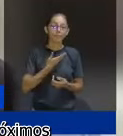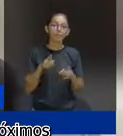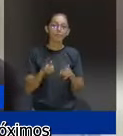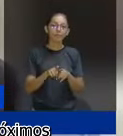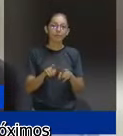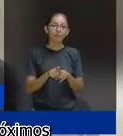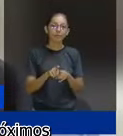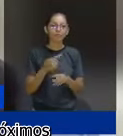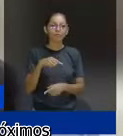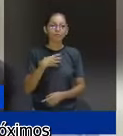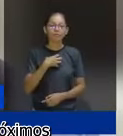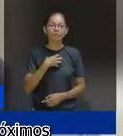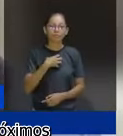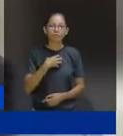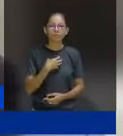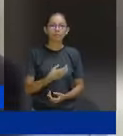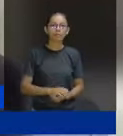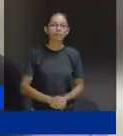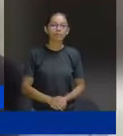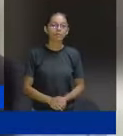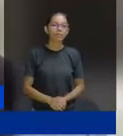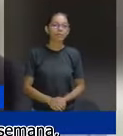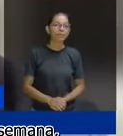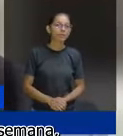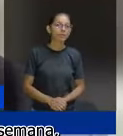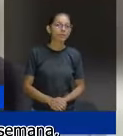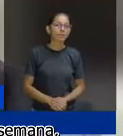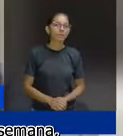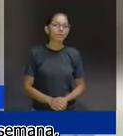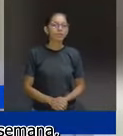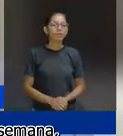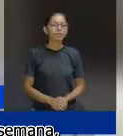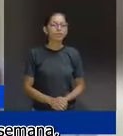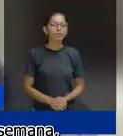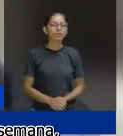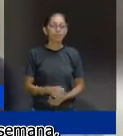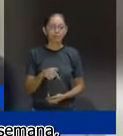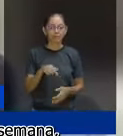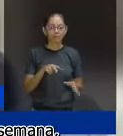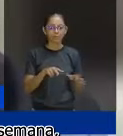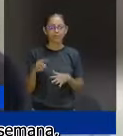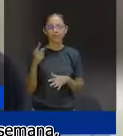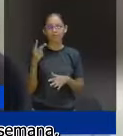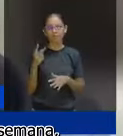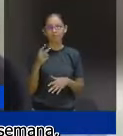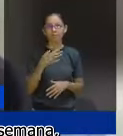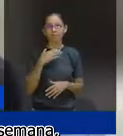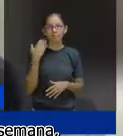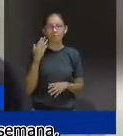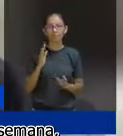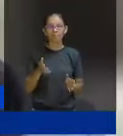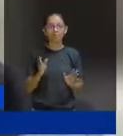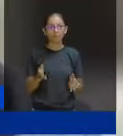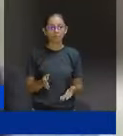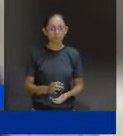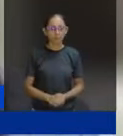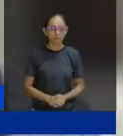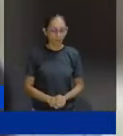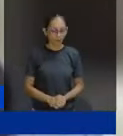próximos. E sigamos, né, presidente? Já vão 2 perdas essa semana, esses dias, né?